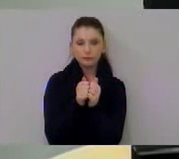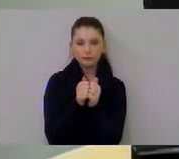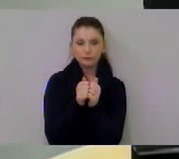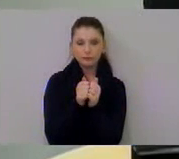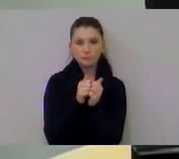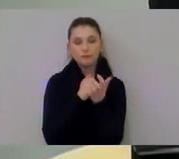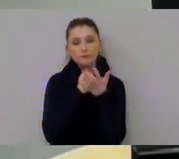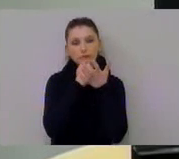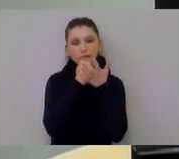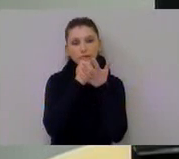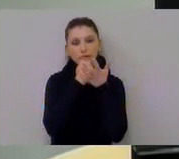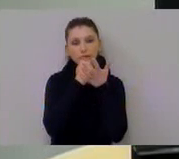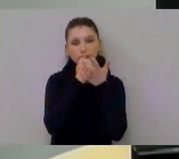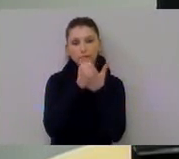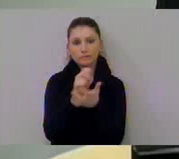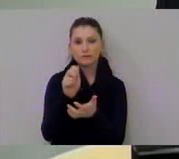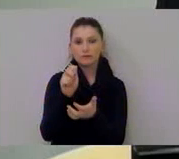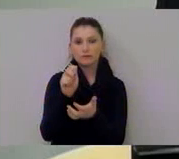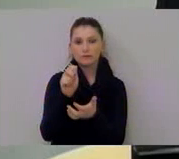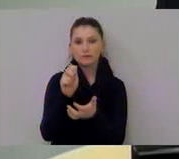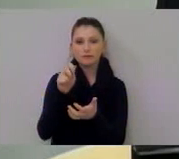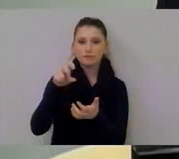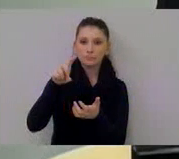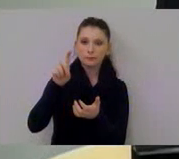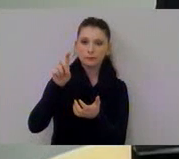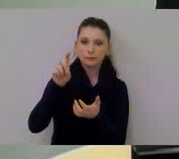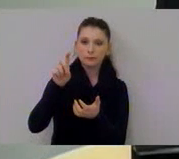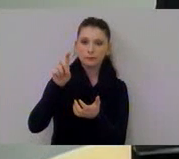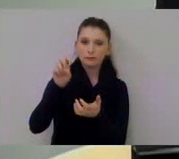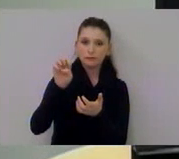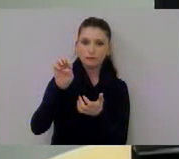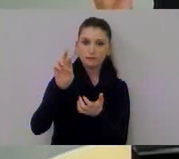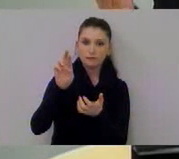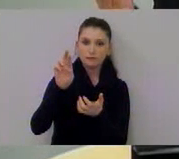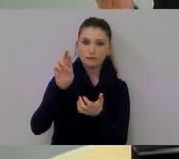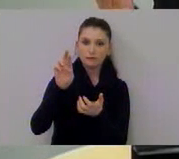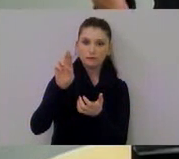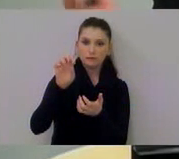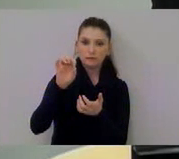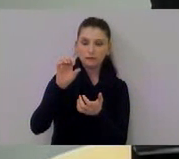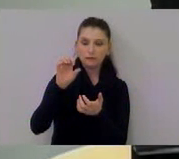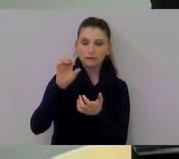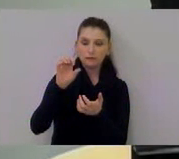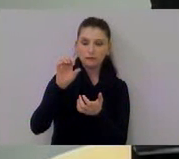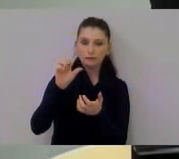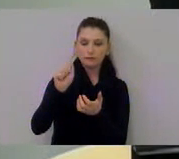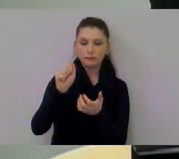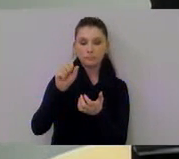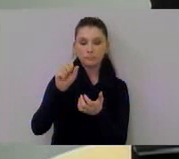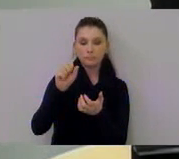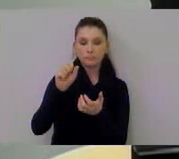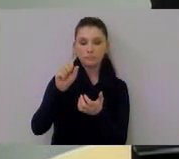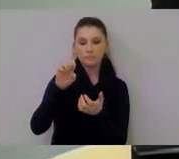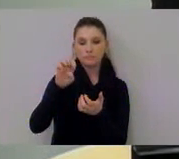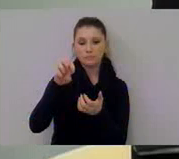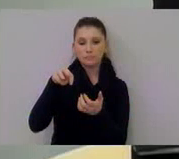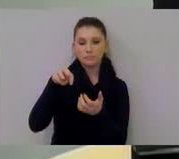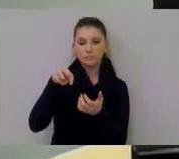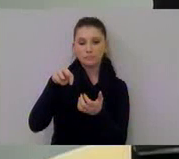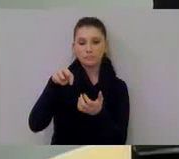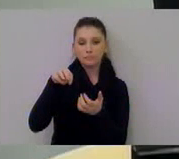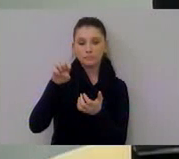o Emerson. Mas, na verdade, só subo essa tribuna só para